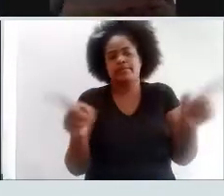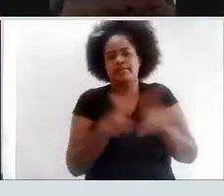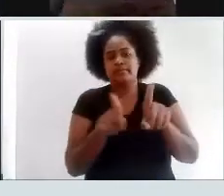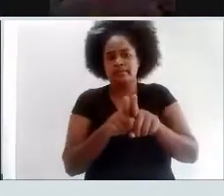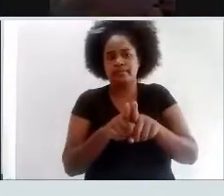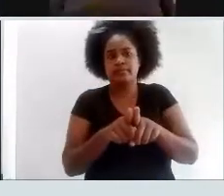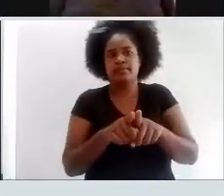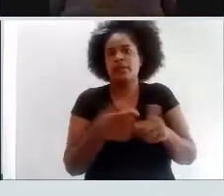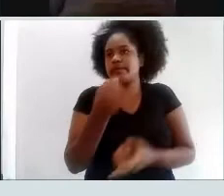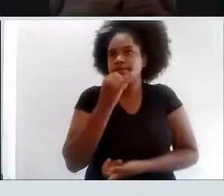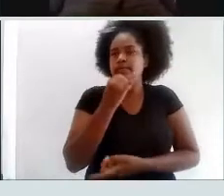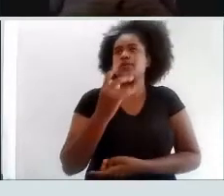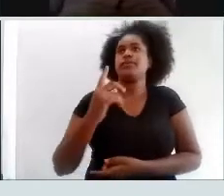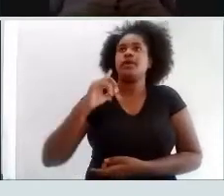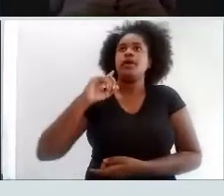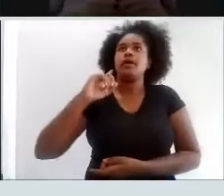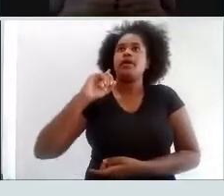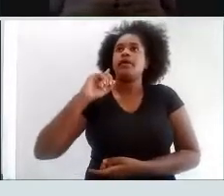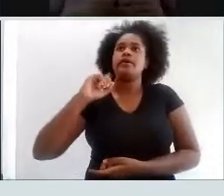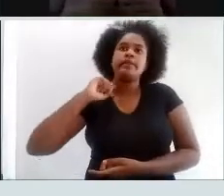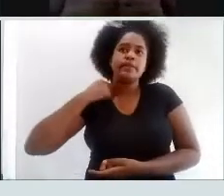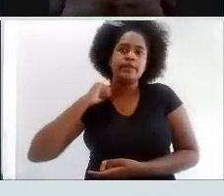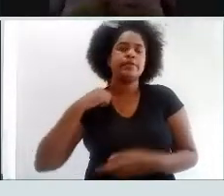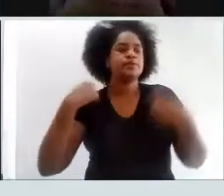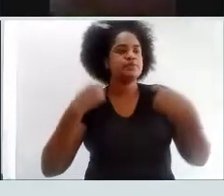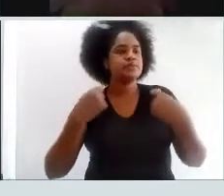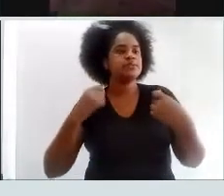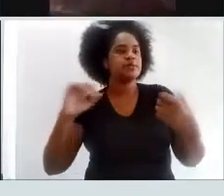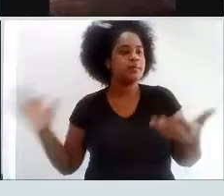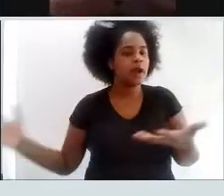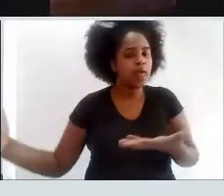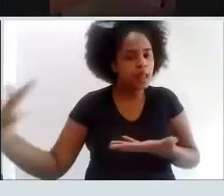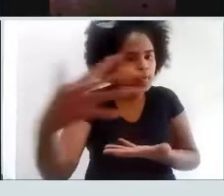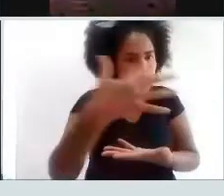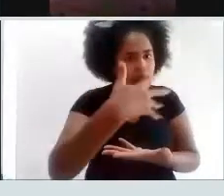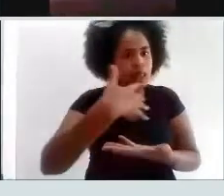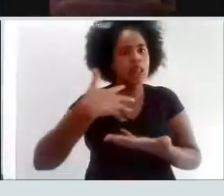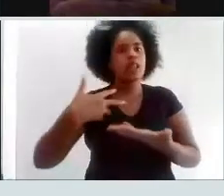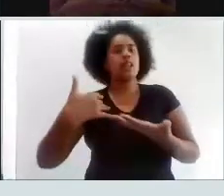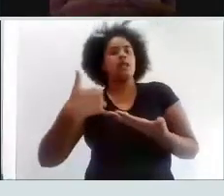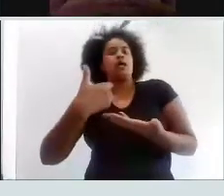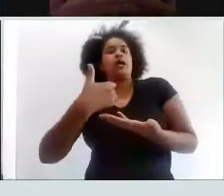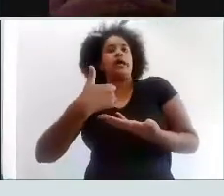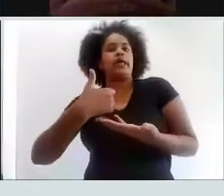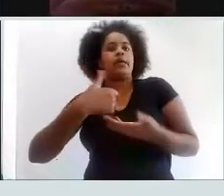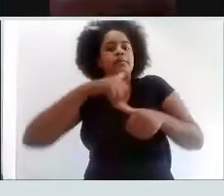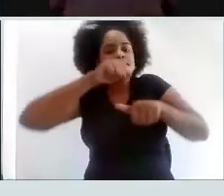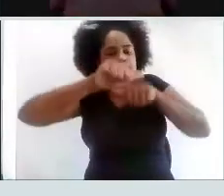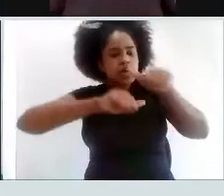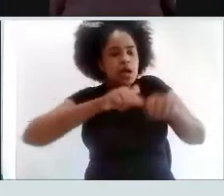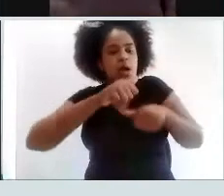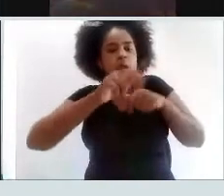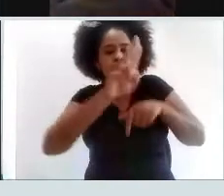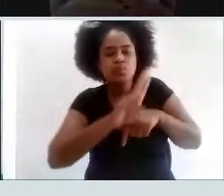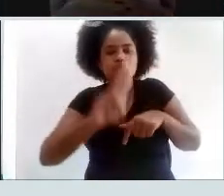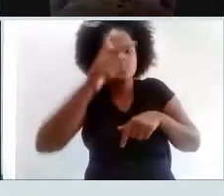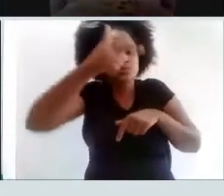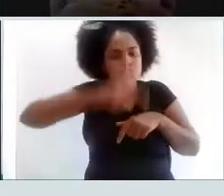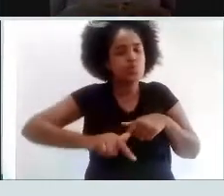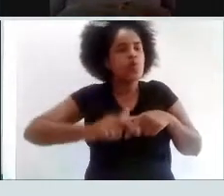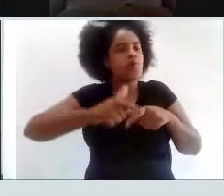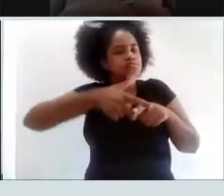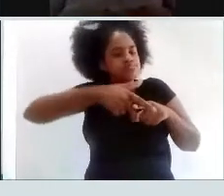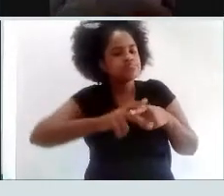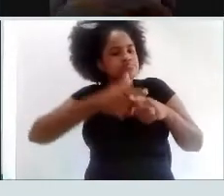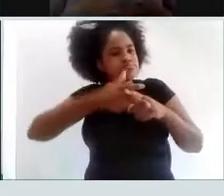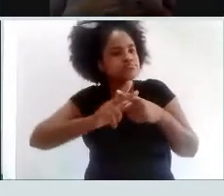lixo seja reciclado, que ele vá para algum lugar, né, coerente, né, em vez de ser jogado a céu aberto e tudo